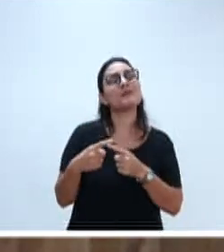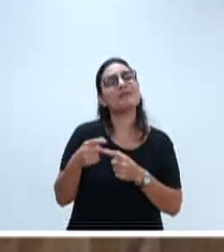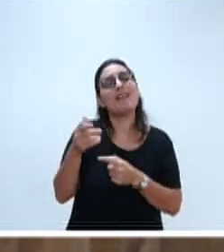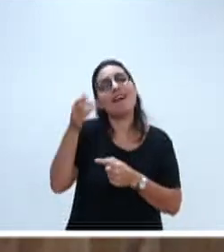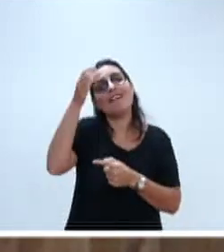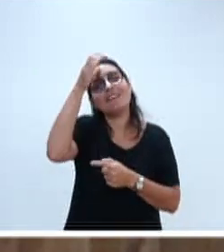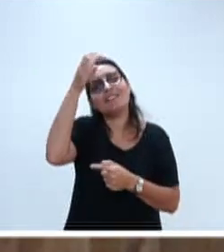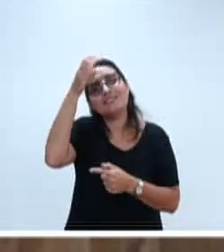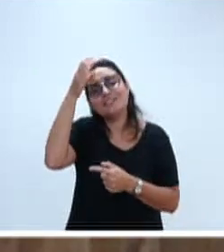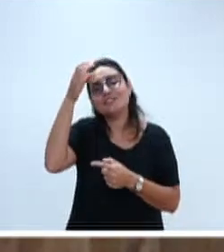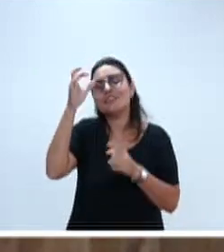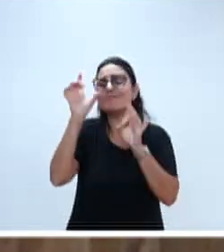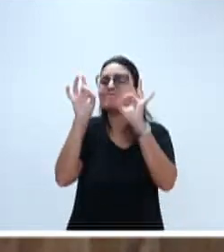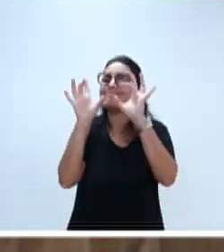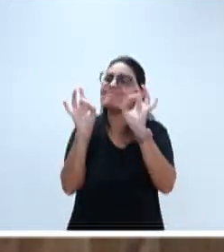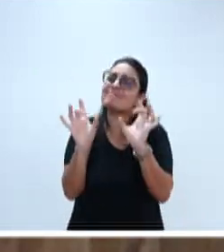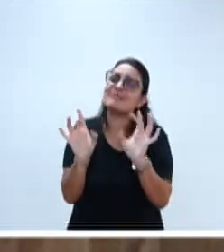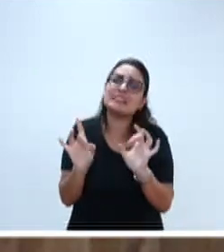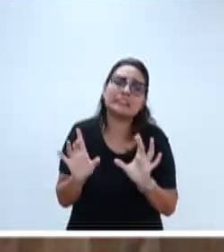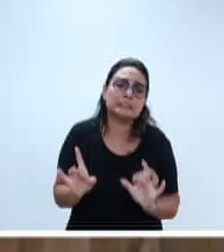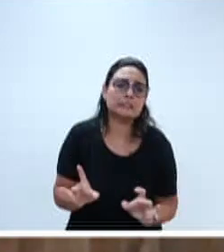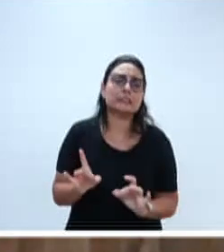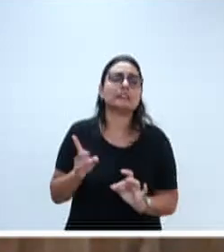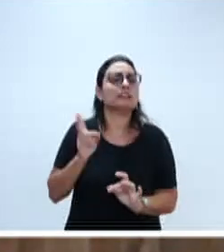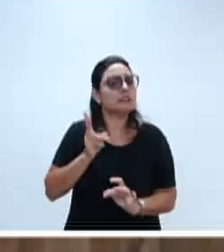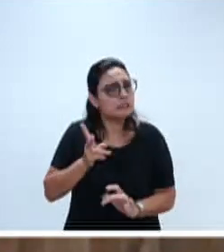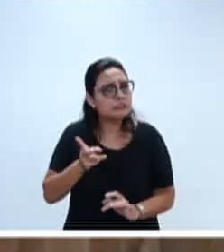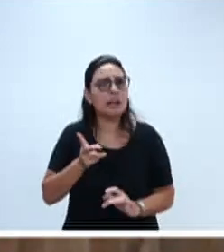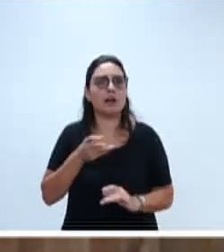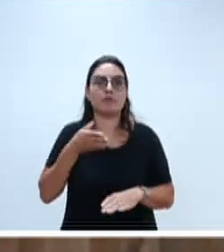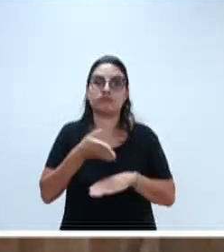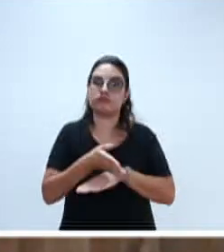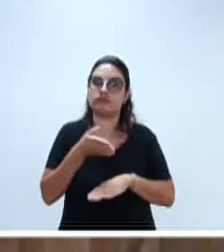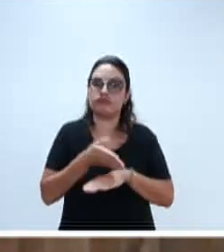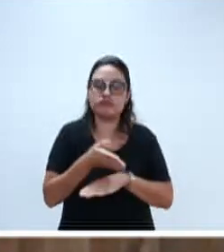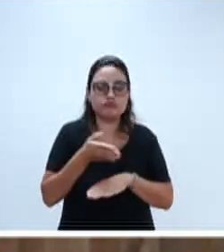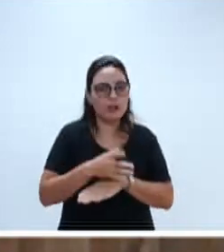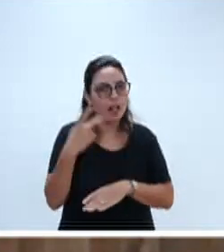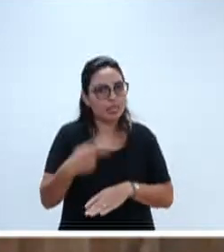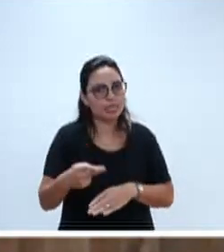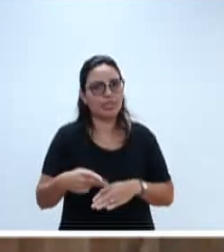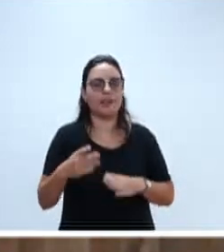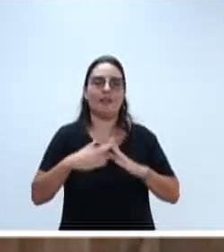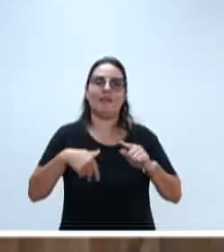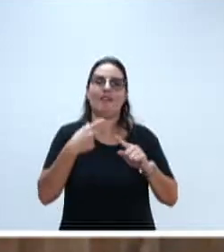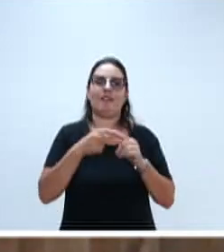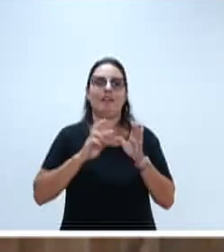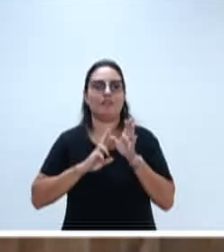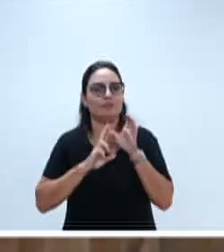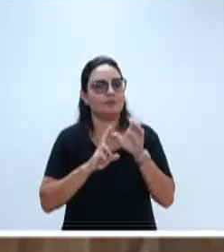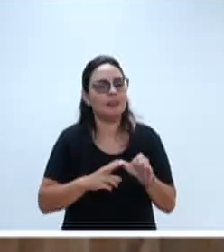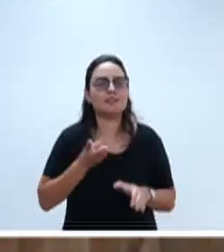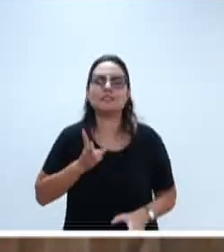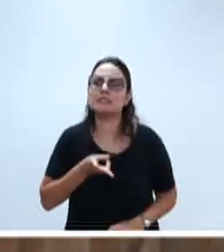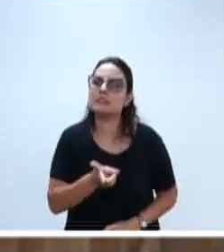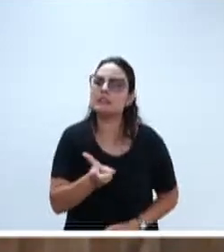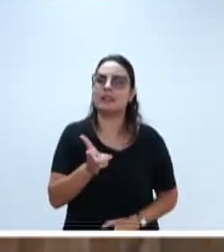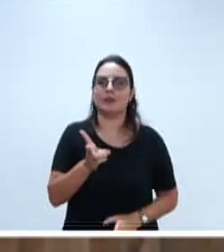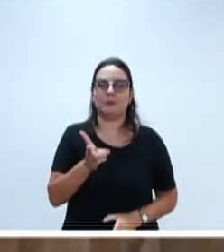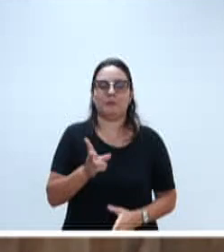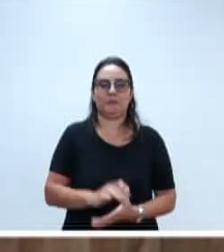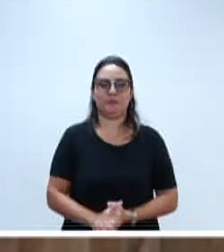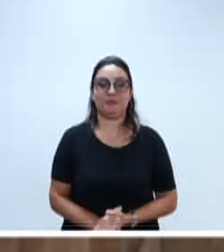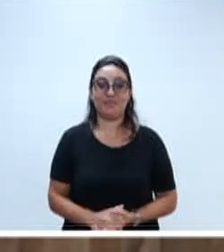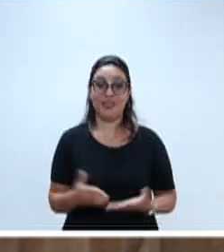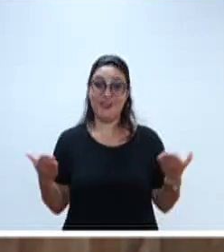pessoa muito importante, muito presente no meu ministério, na minha vida, na igreja, e nós preparamos